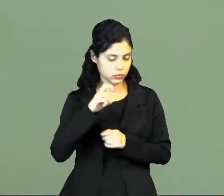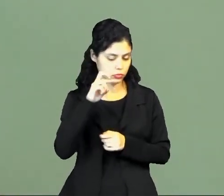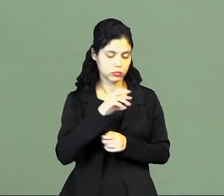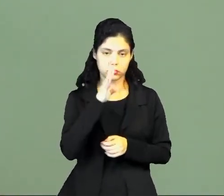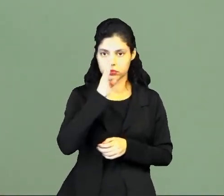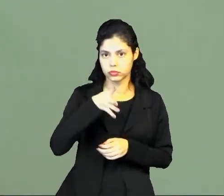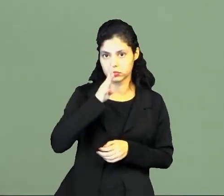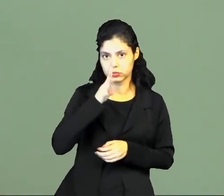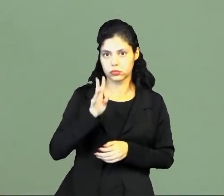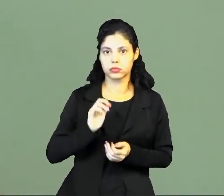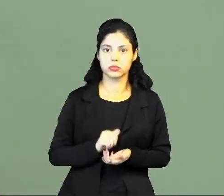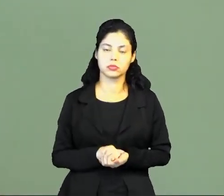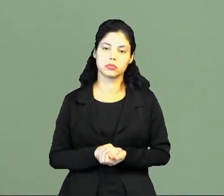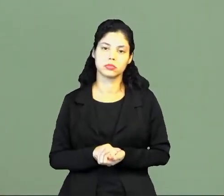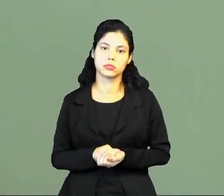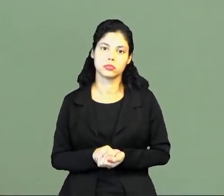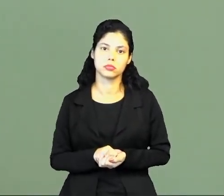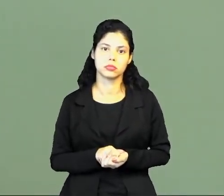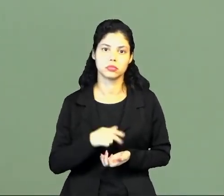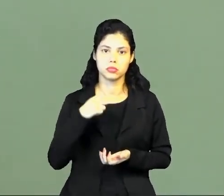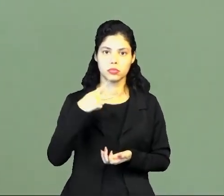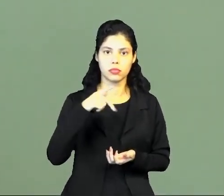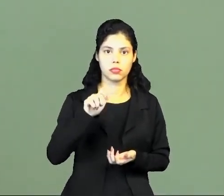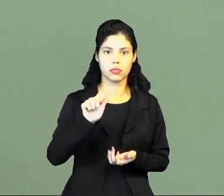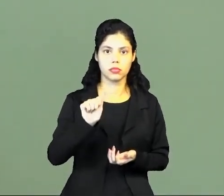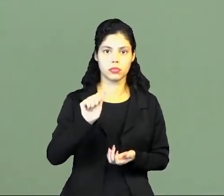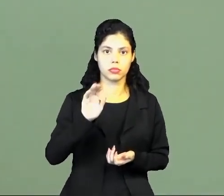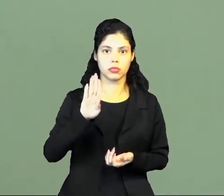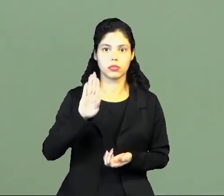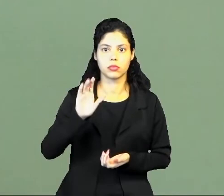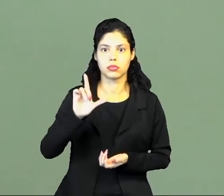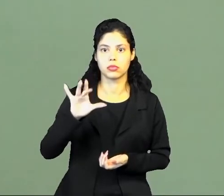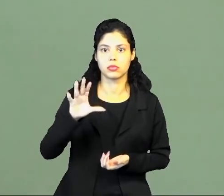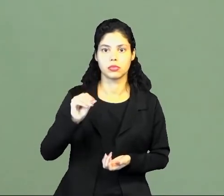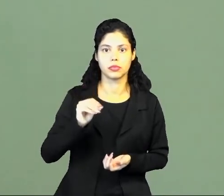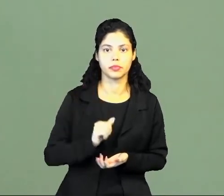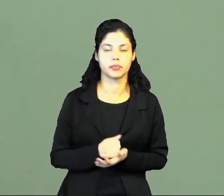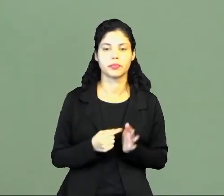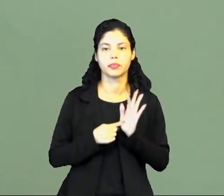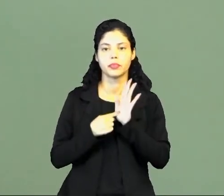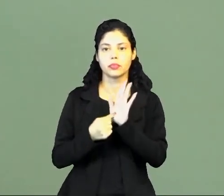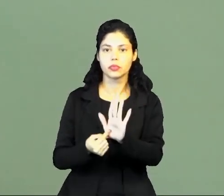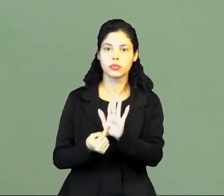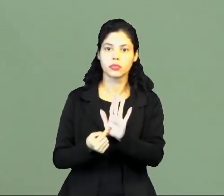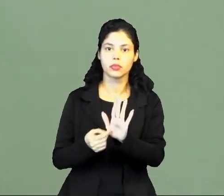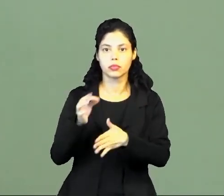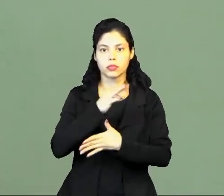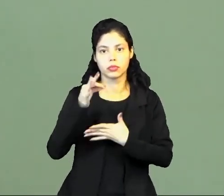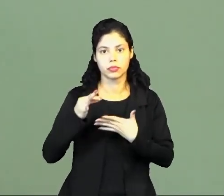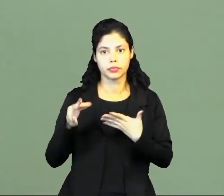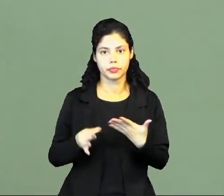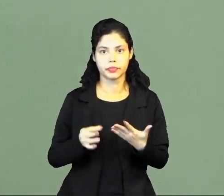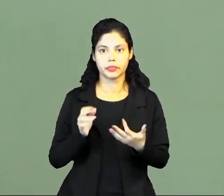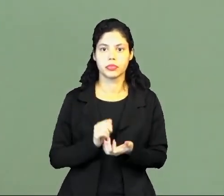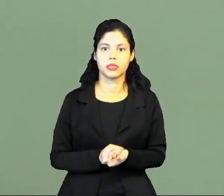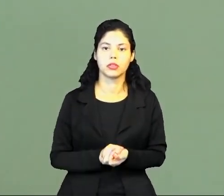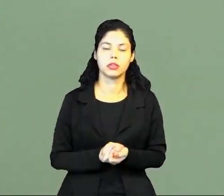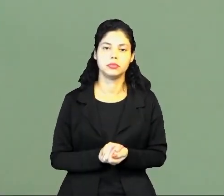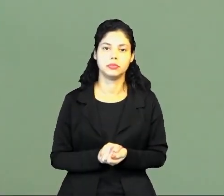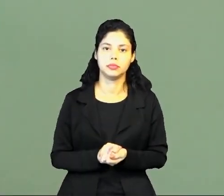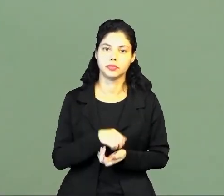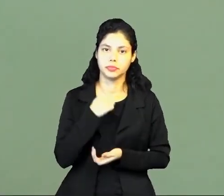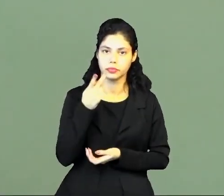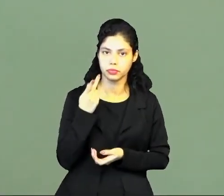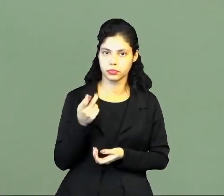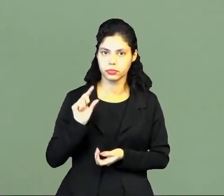análises críticas das obras, né, de Pablo Neruda, eles apresentam, né, elementos aí que isso é uma